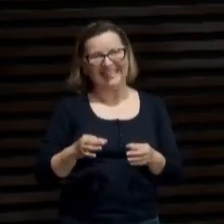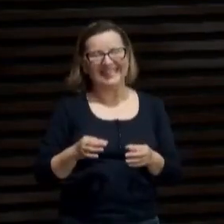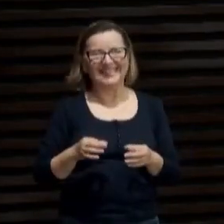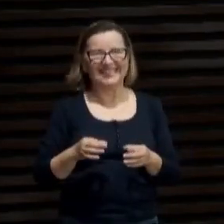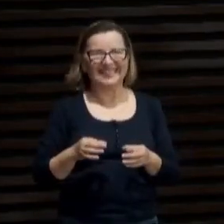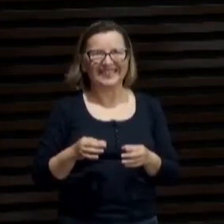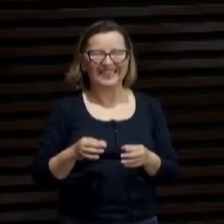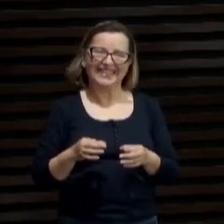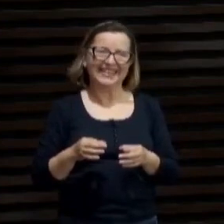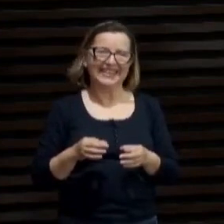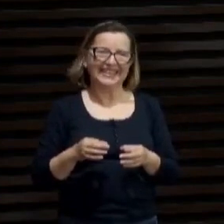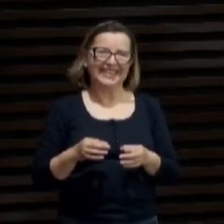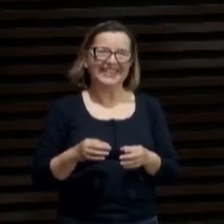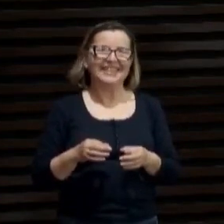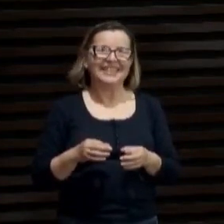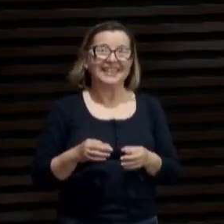Porque ela creu no Senhor.